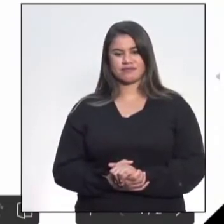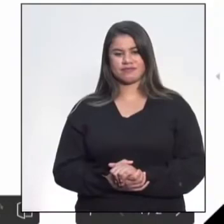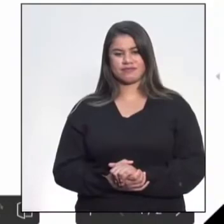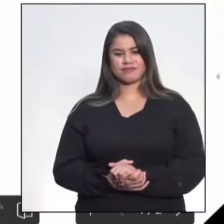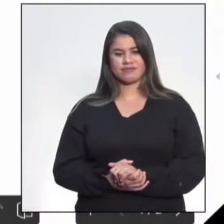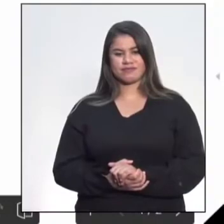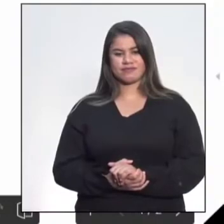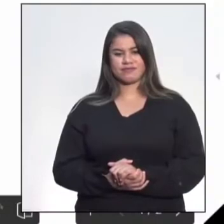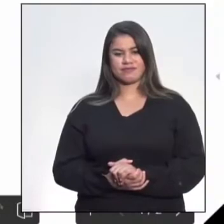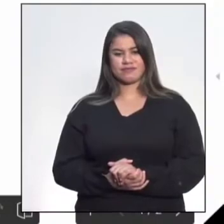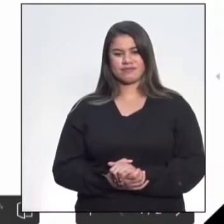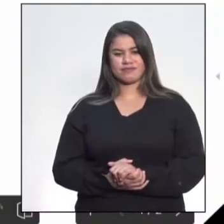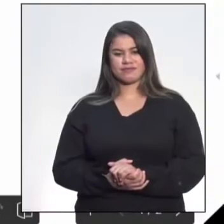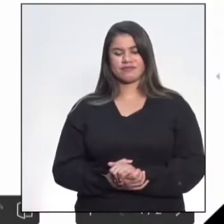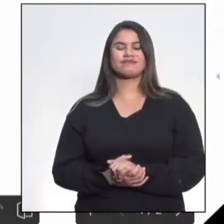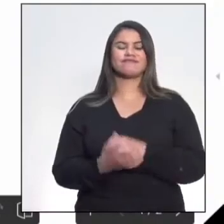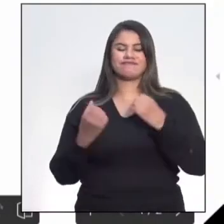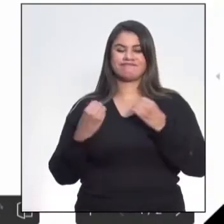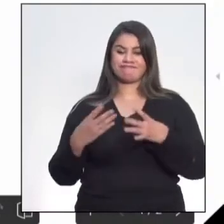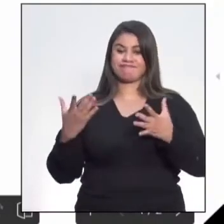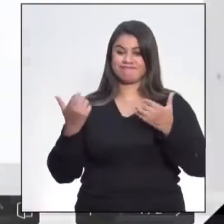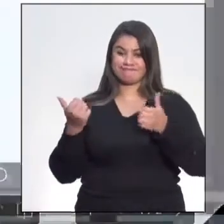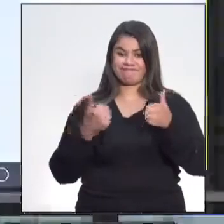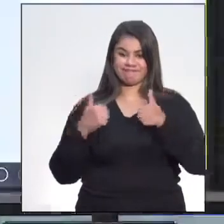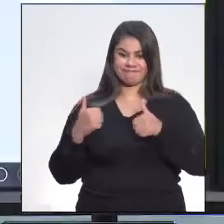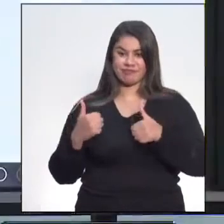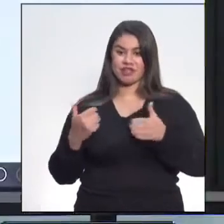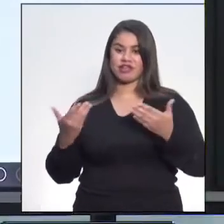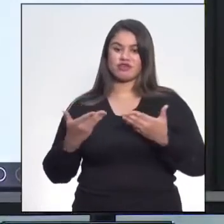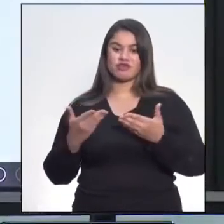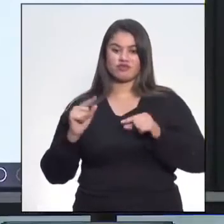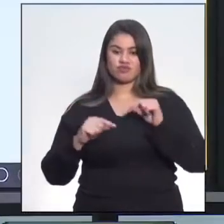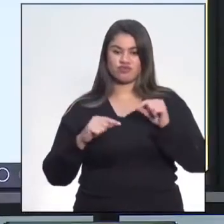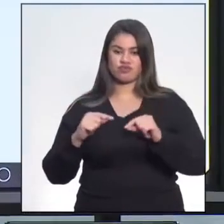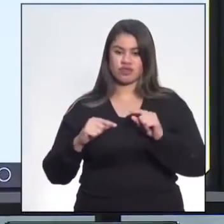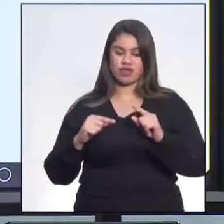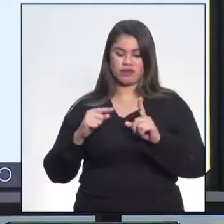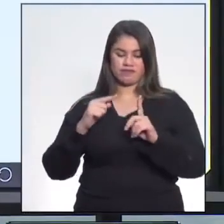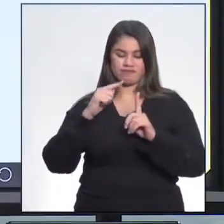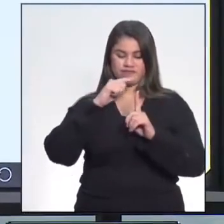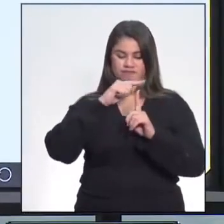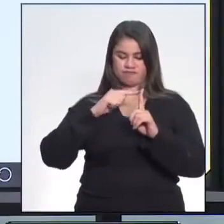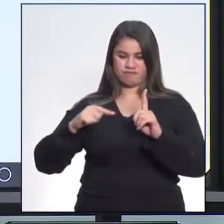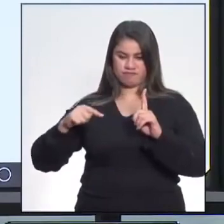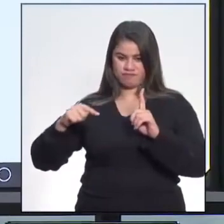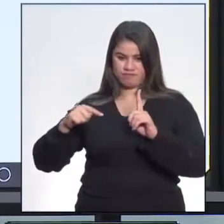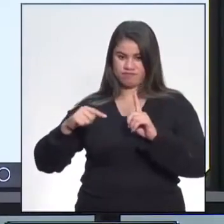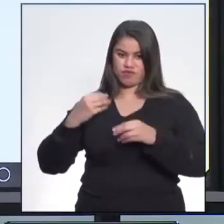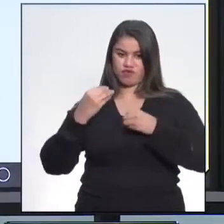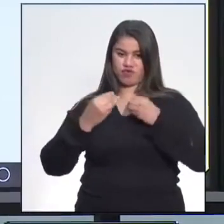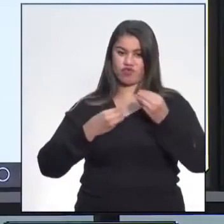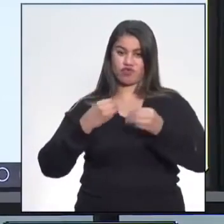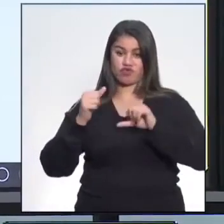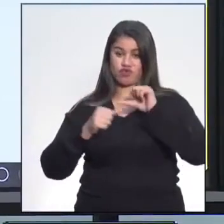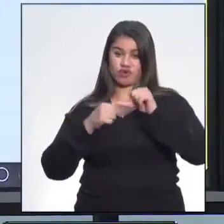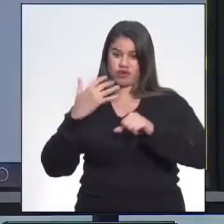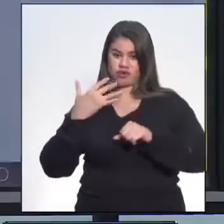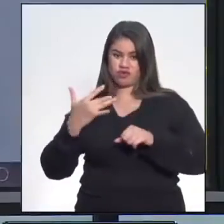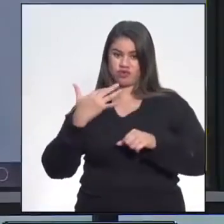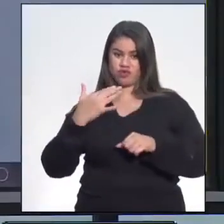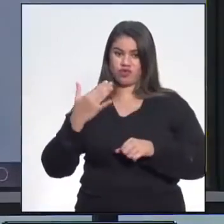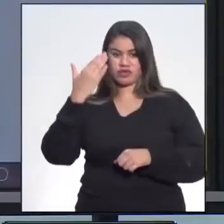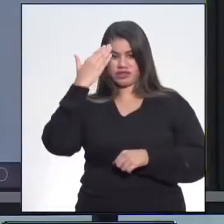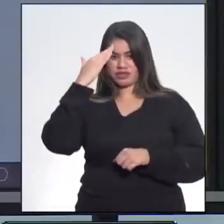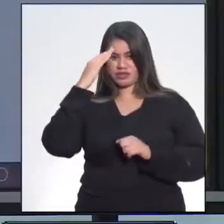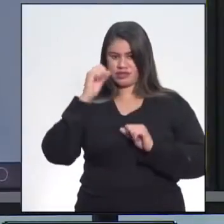Devagar. Muito bom. Tudo bem? Agora a gente vai fazer o quê? Traçar os pontos para fazer a reta. Vou mudar de cor, só para a gente poder